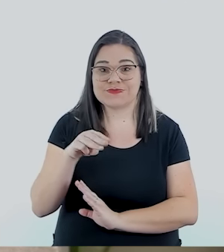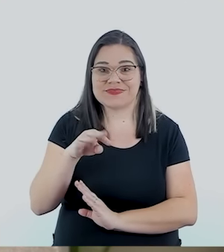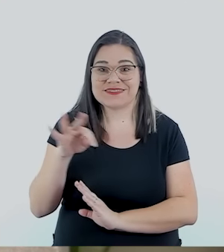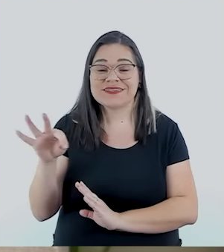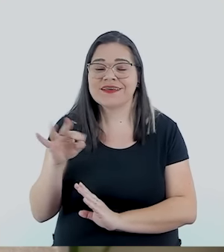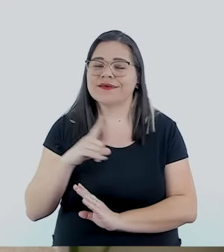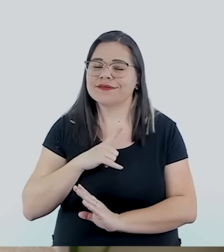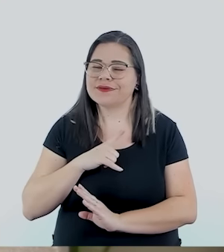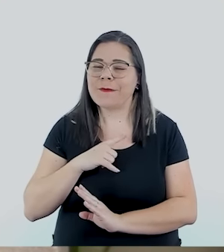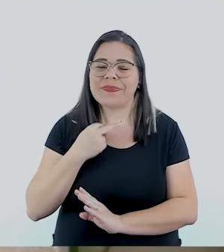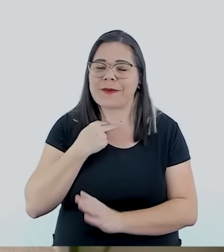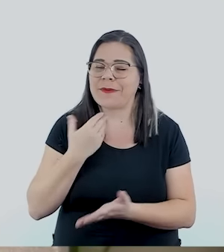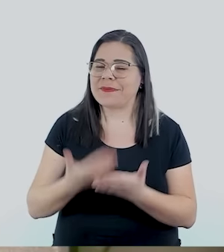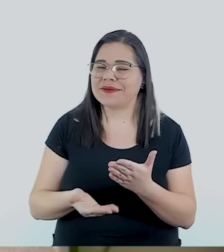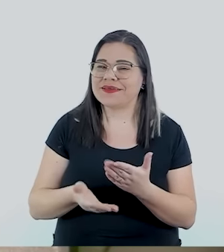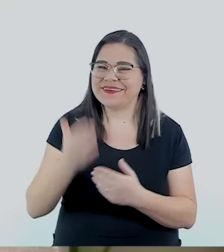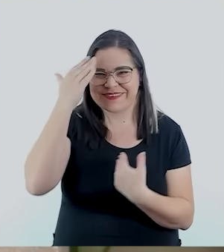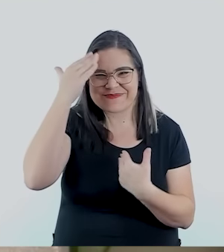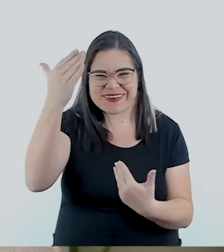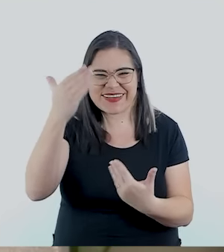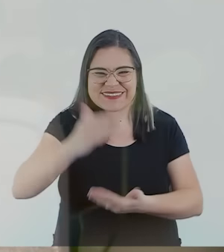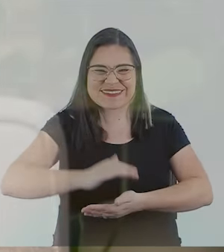igualmente imperdível obrigada